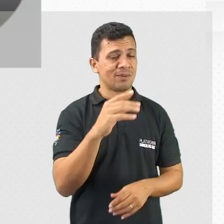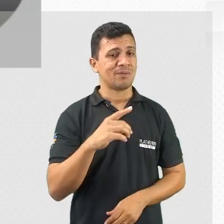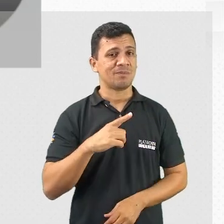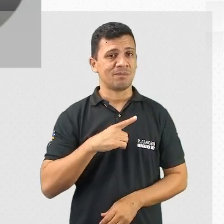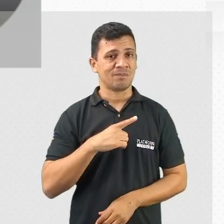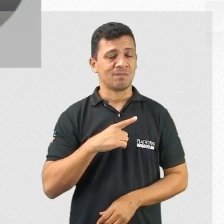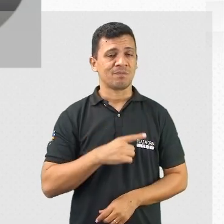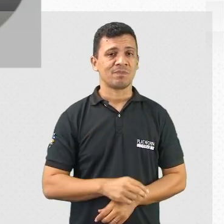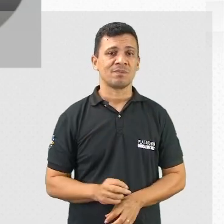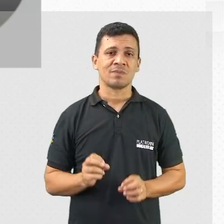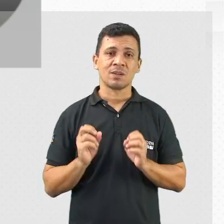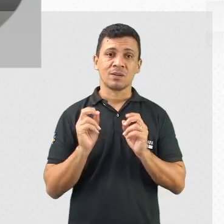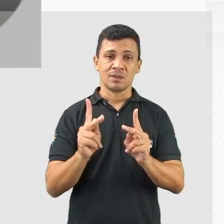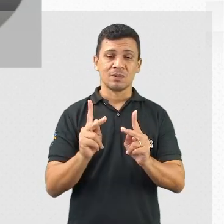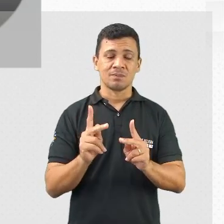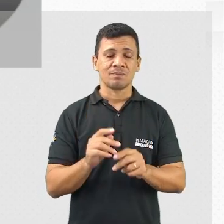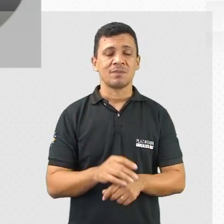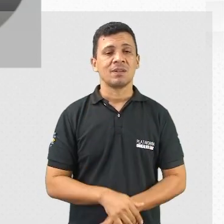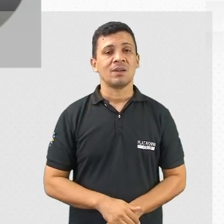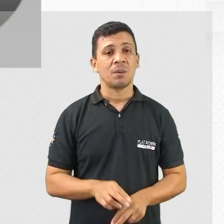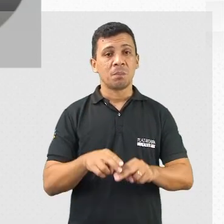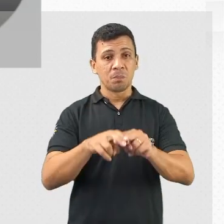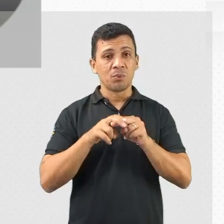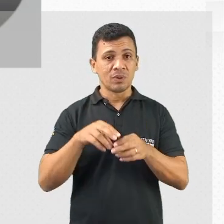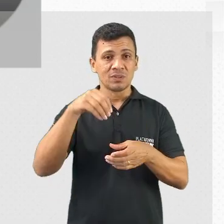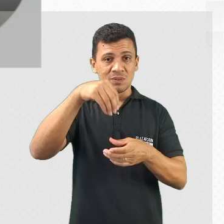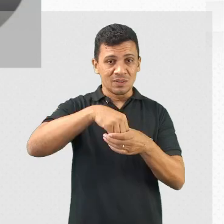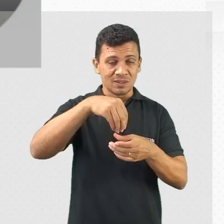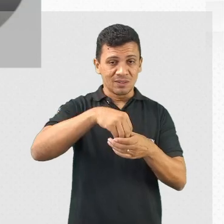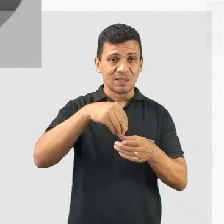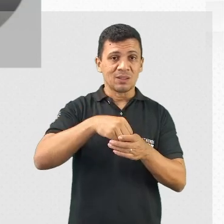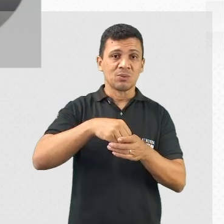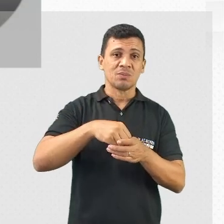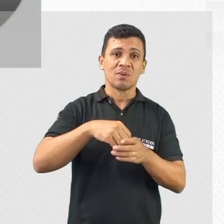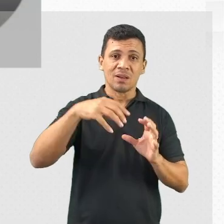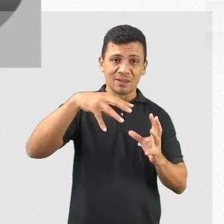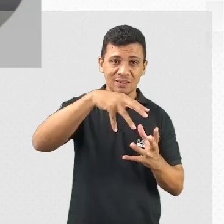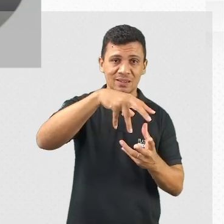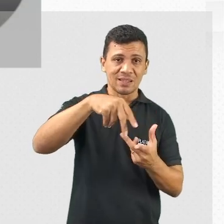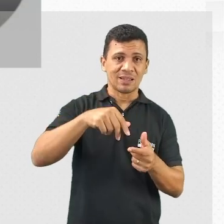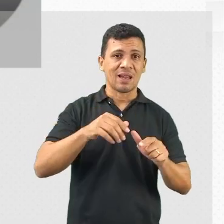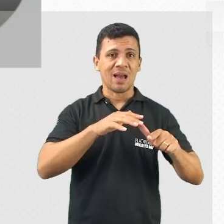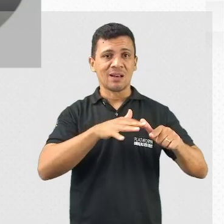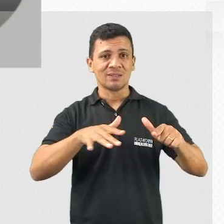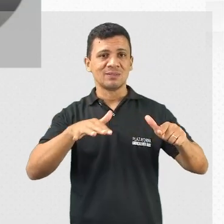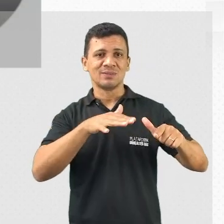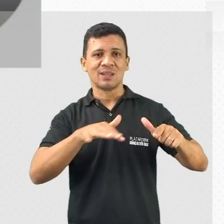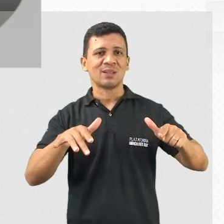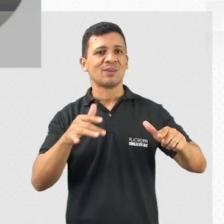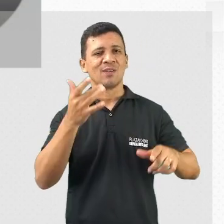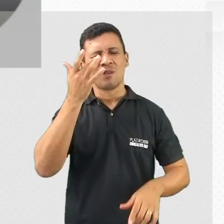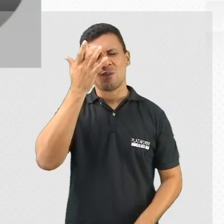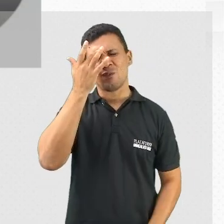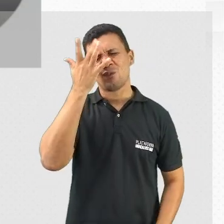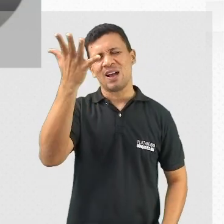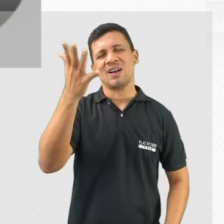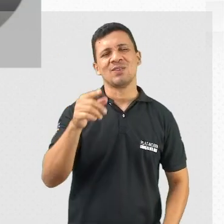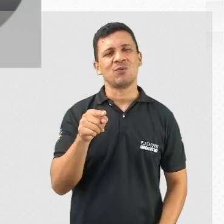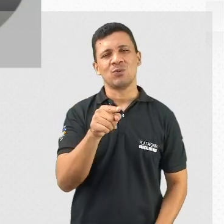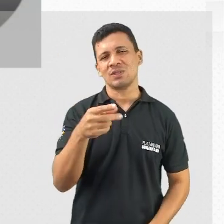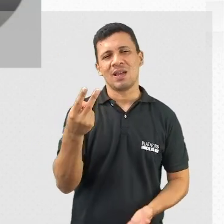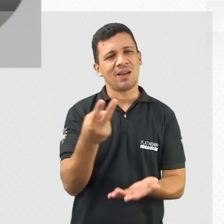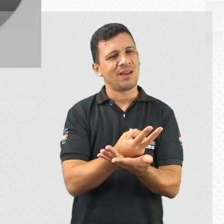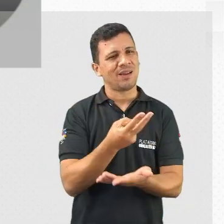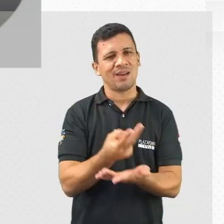pressão, beleza? Por isso que o interior da Terra ele é líquido. Fácil. Tenho certeza aí que tu não vai